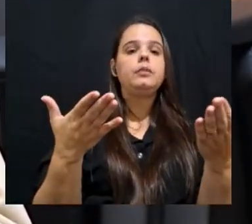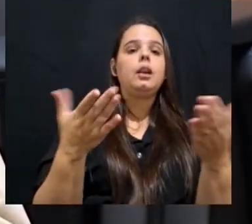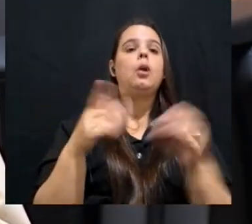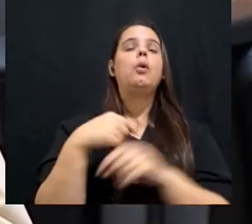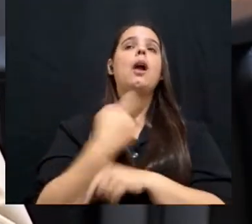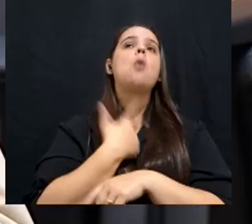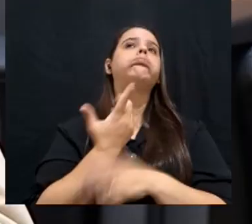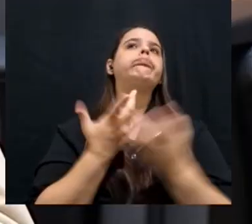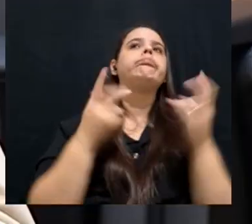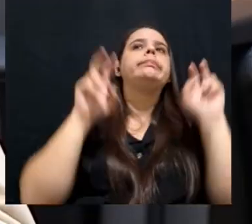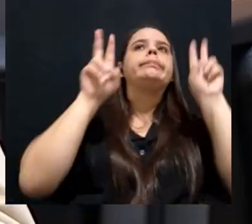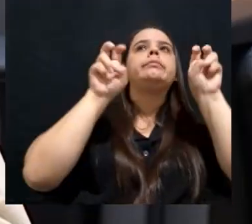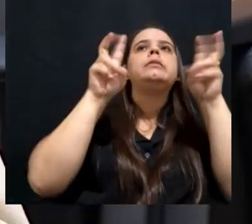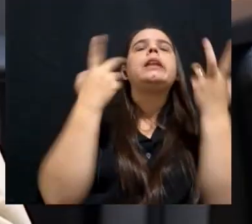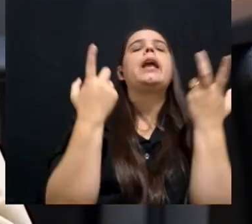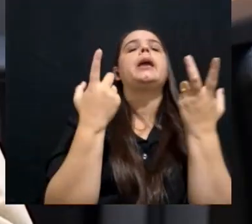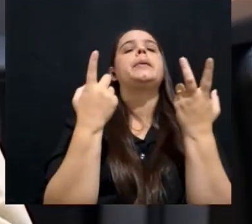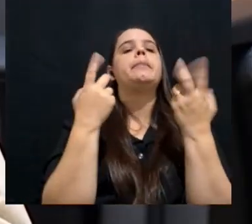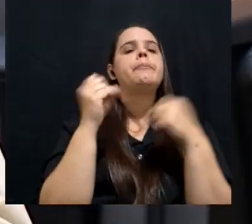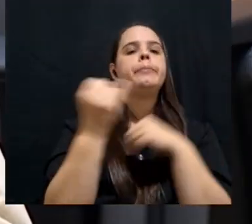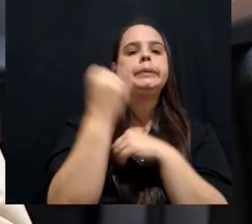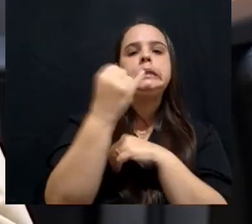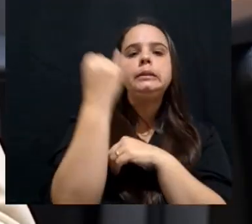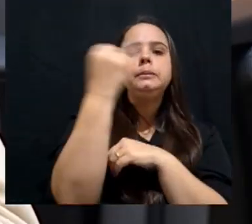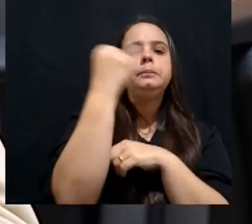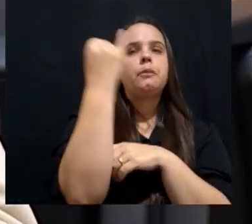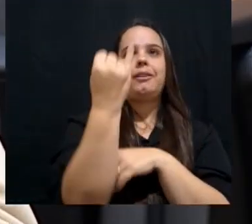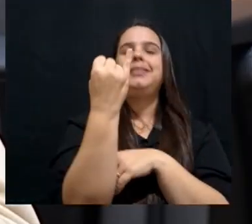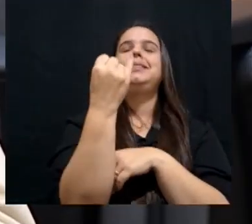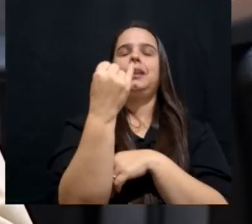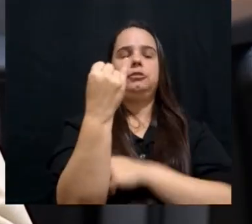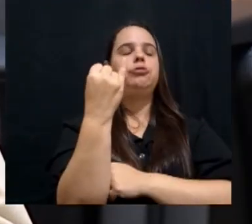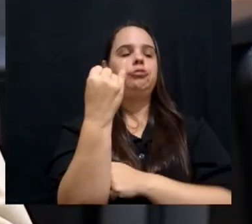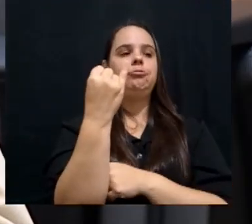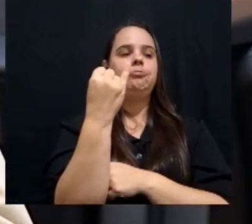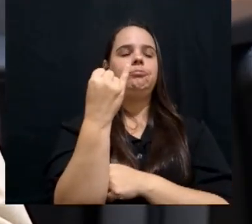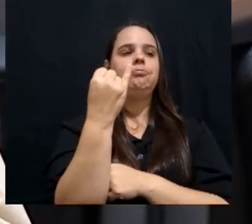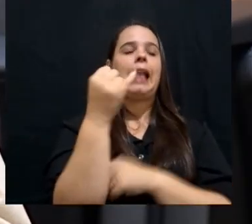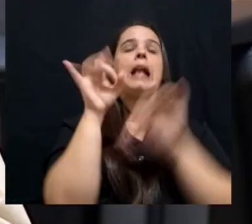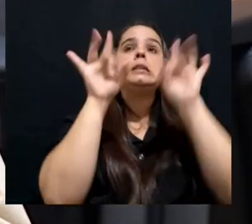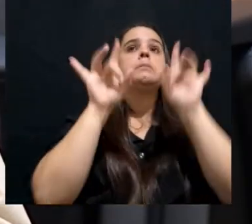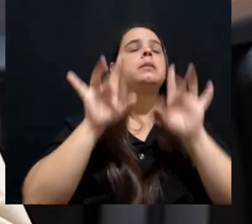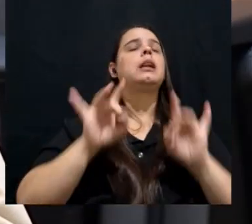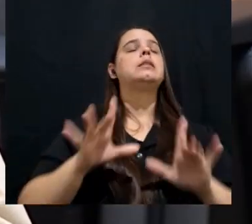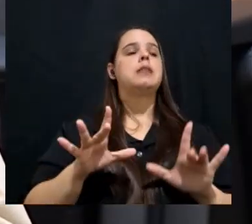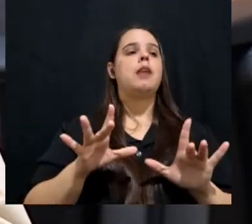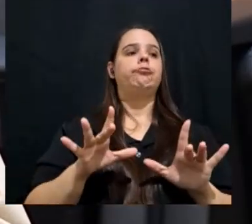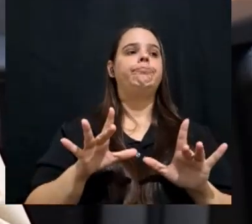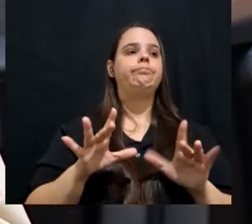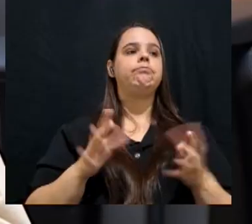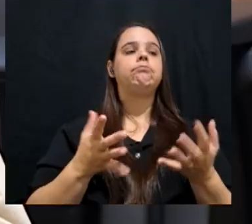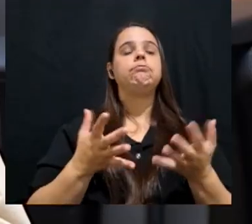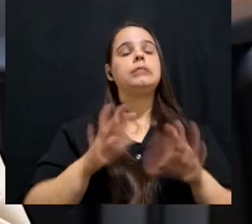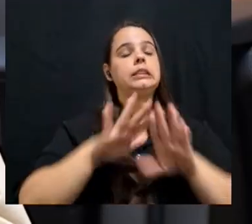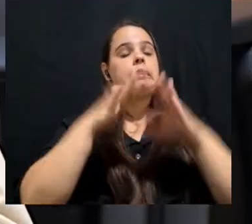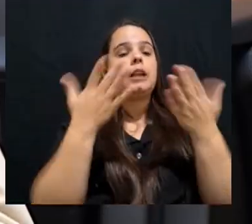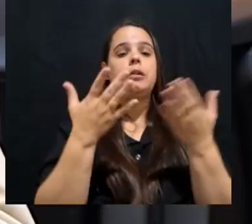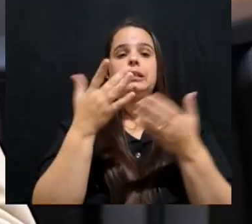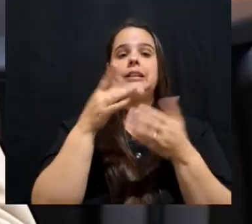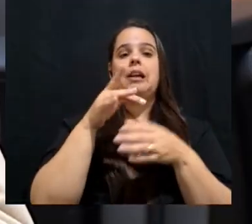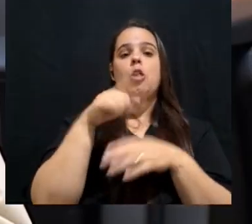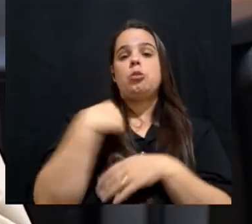uma relevância e um significado muito, muito forte para o nosso mandato. E a gente, se Deus quiser, vai